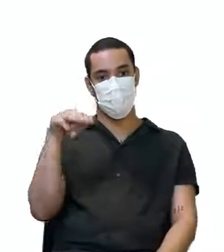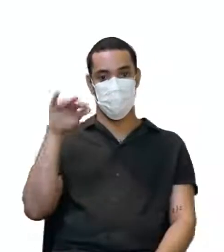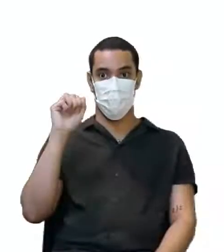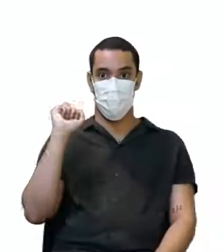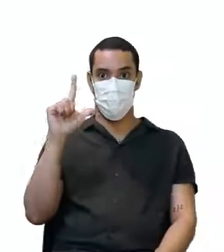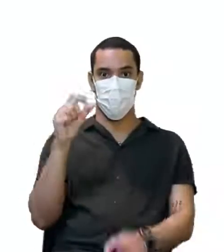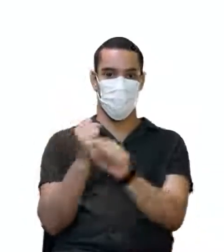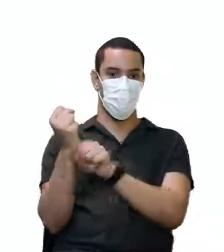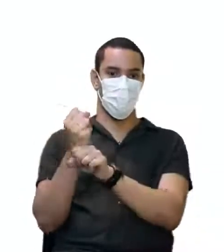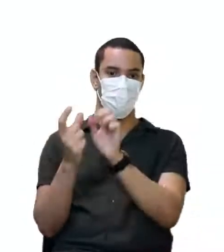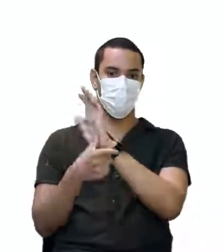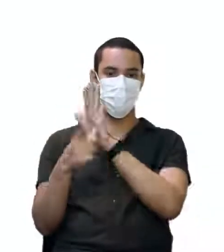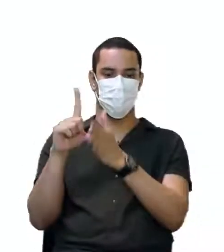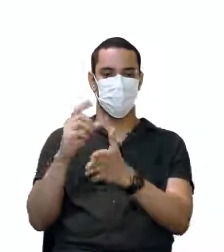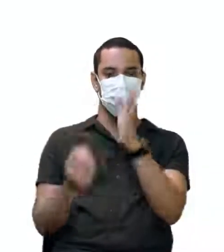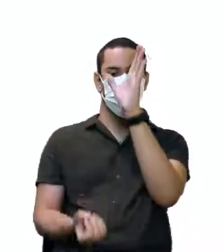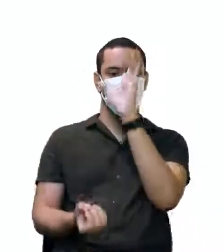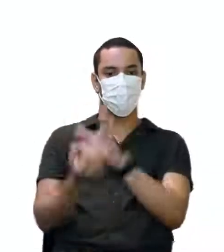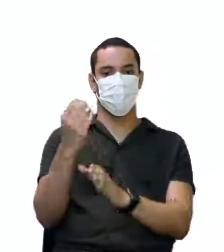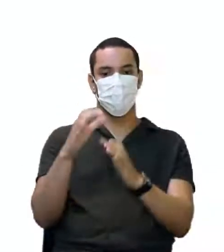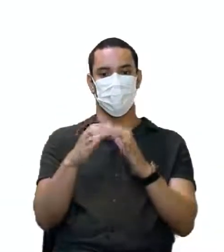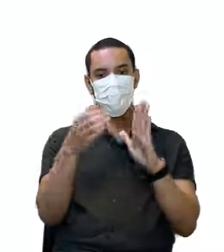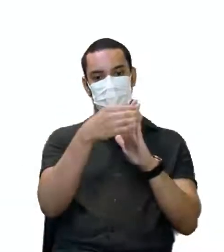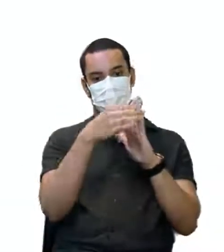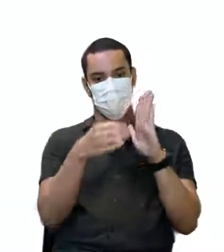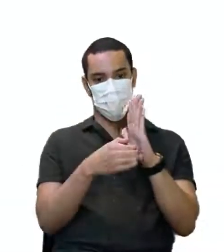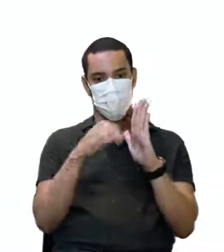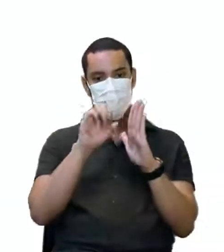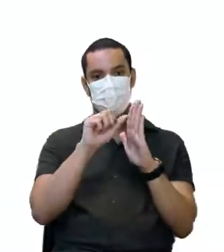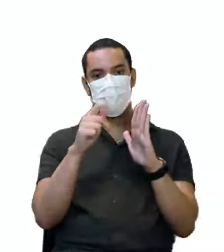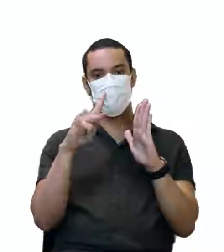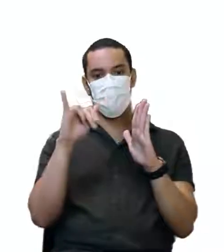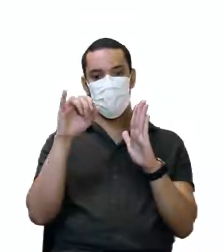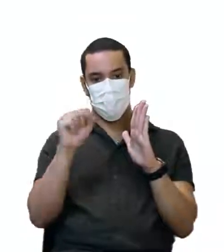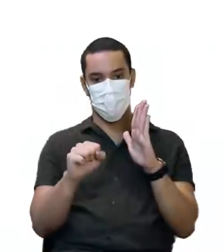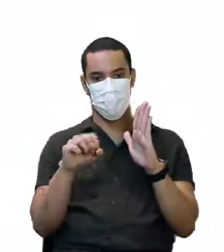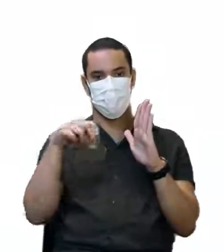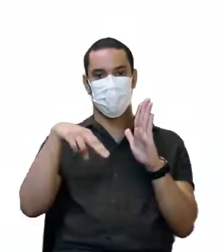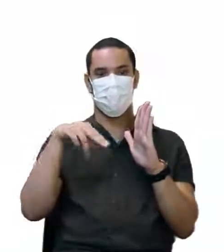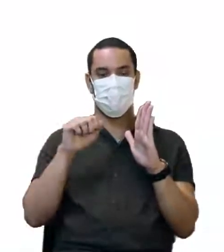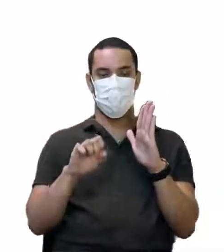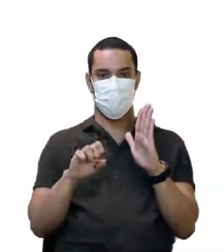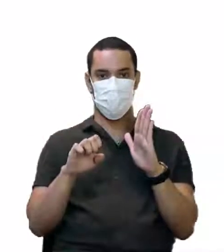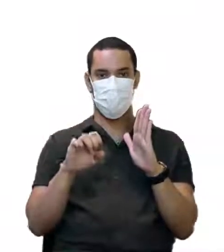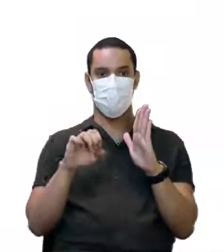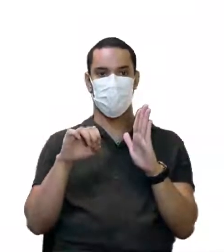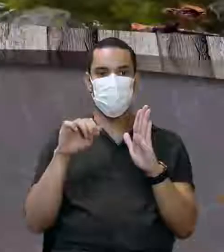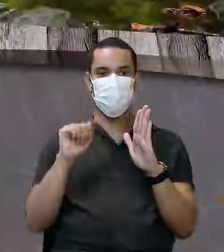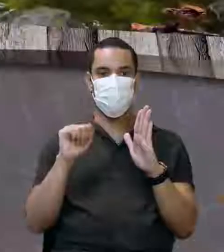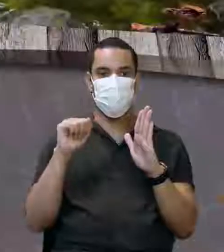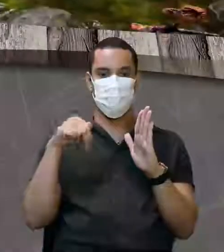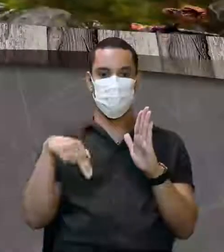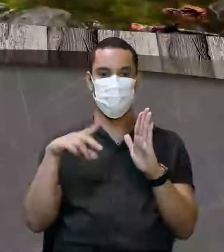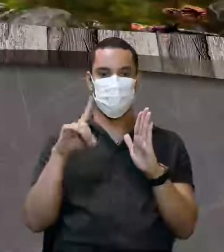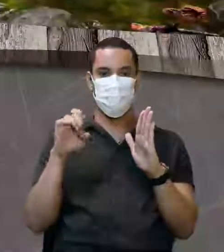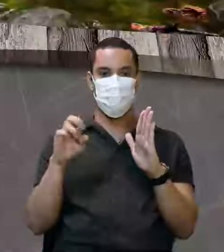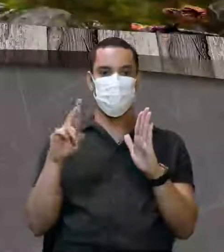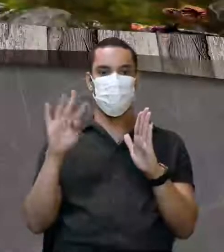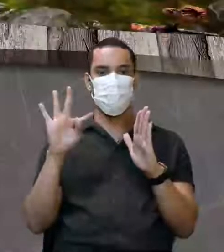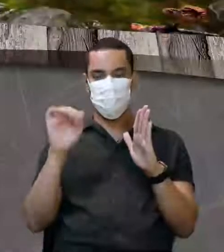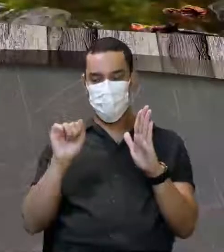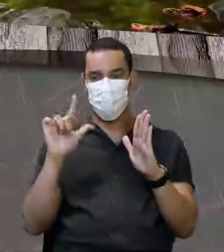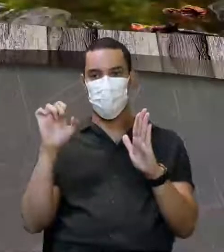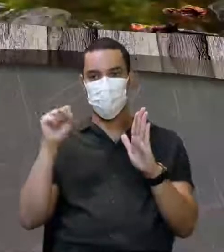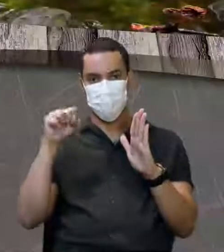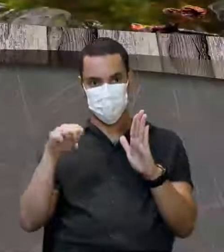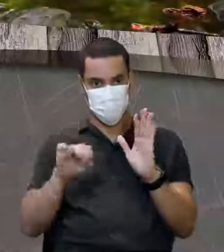500 mil anos atrás, gerou duas novas espécies, que é a espécie Homo sapiens e a espécie, então, Neandertalensis. Tá